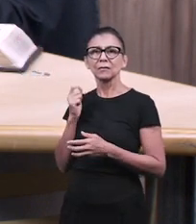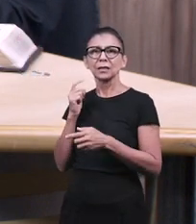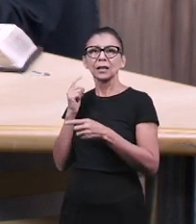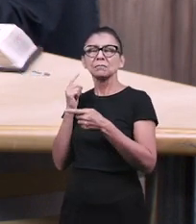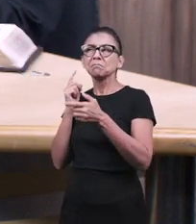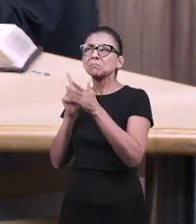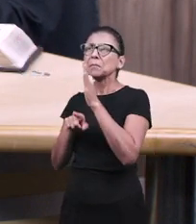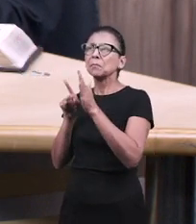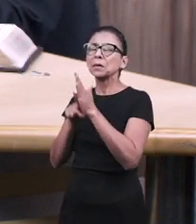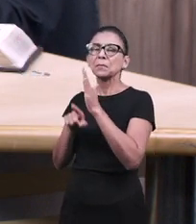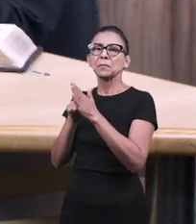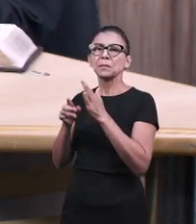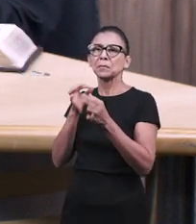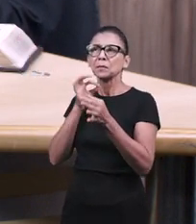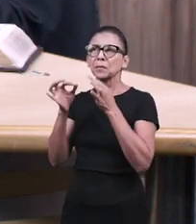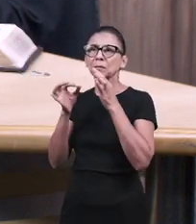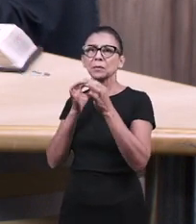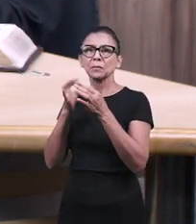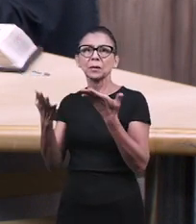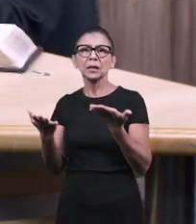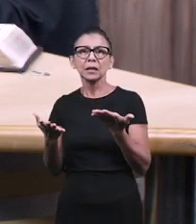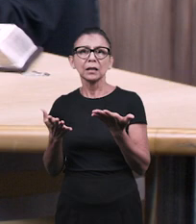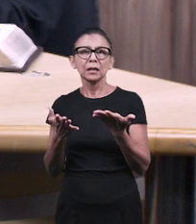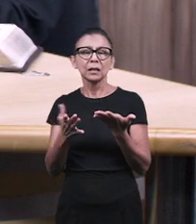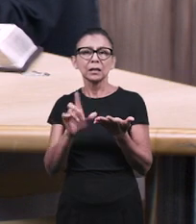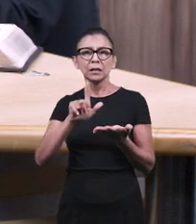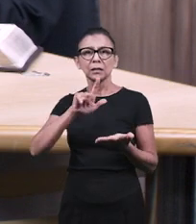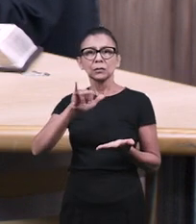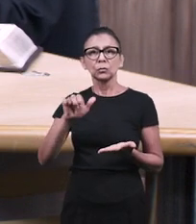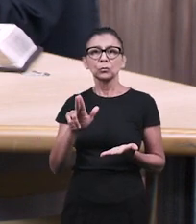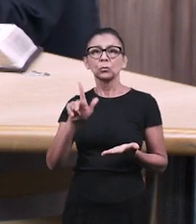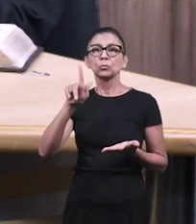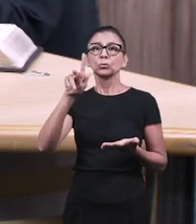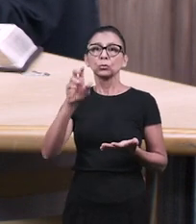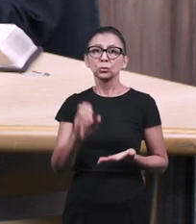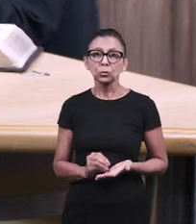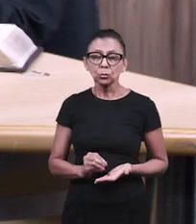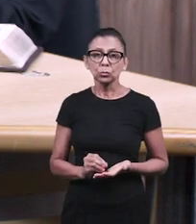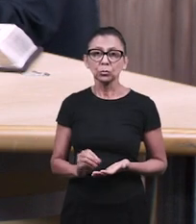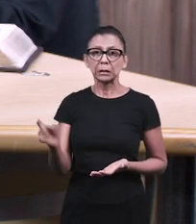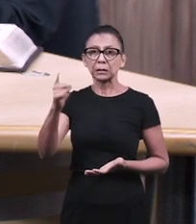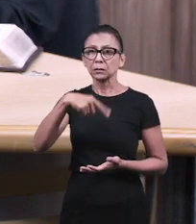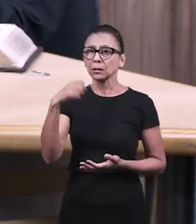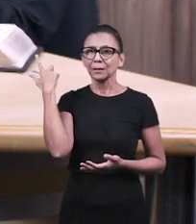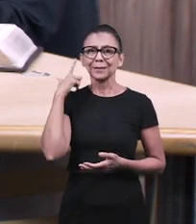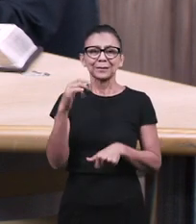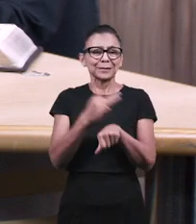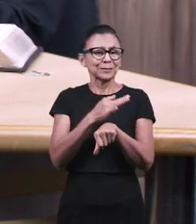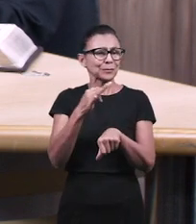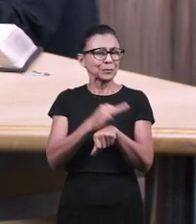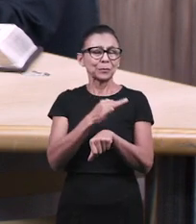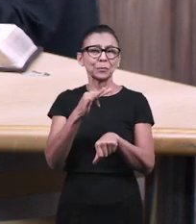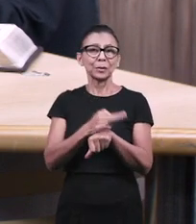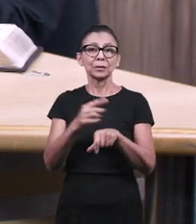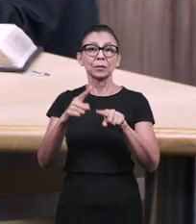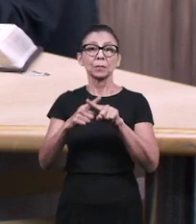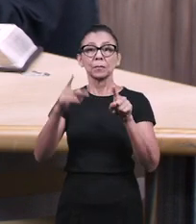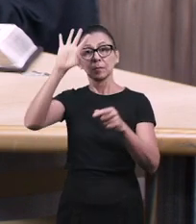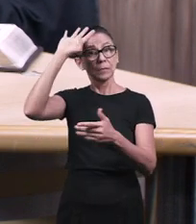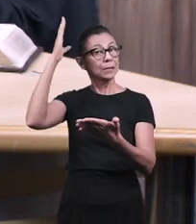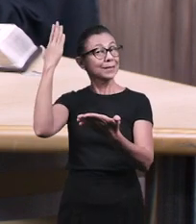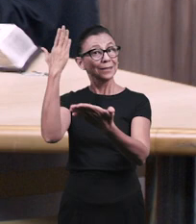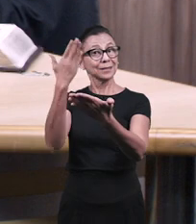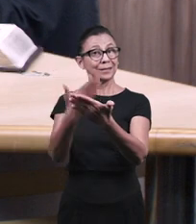discípulos um jugo que nem nossos pais nem nós pudemos suportar? Mas cremos que seremos salvos